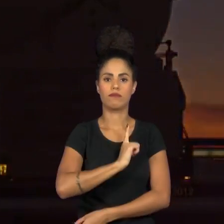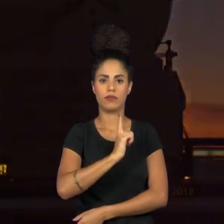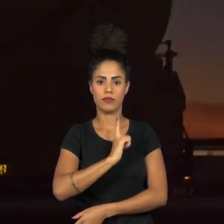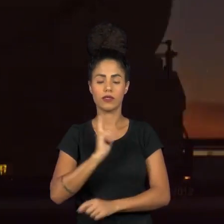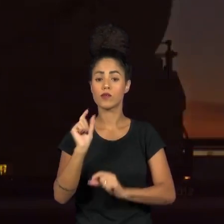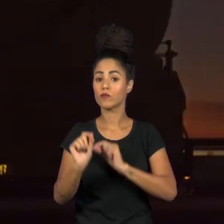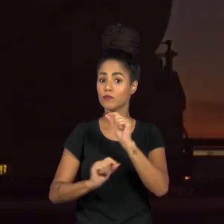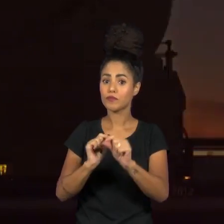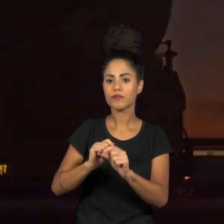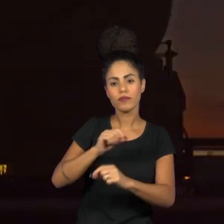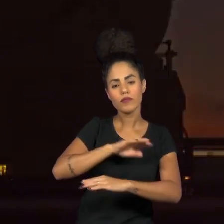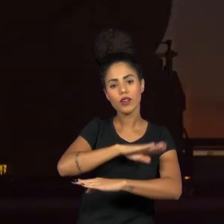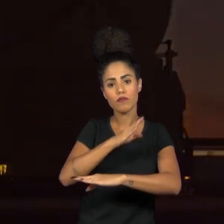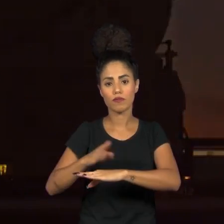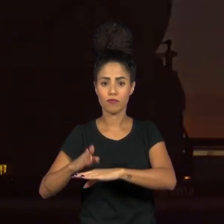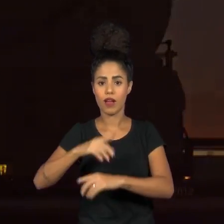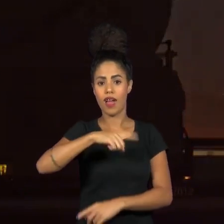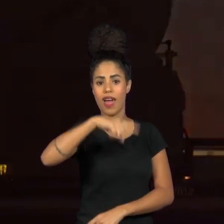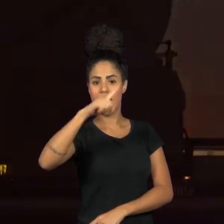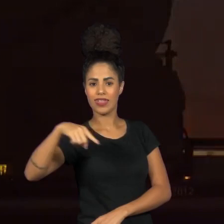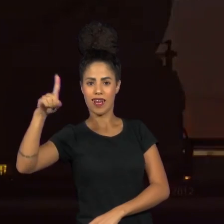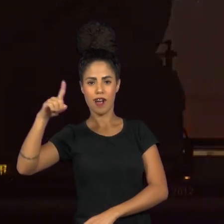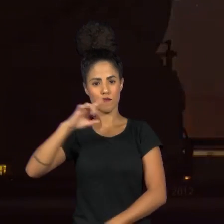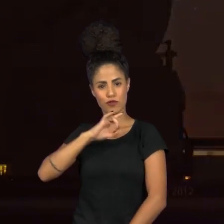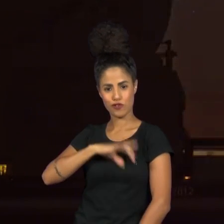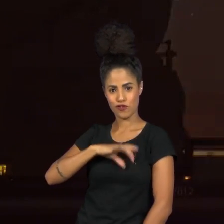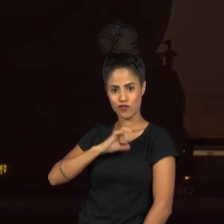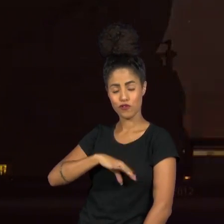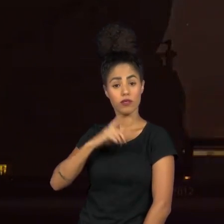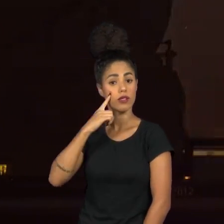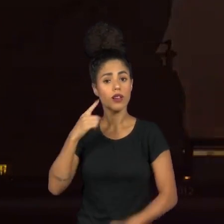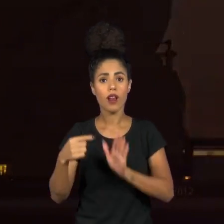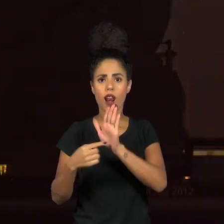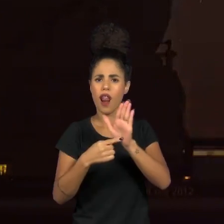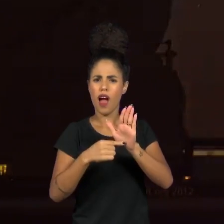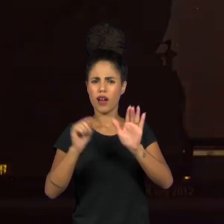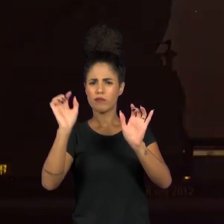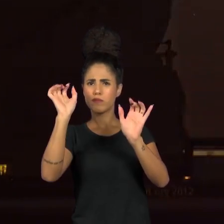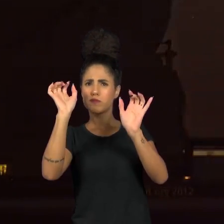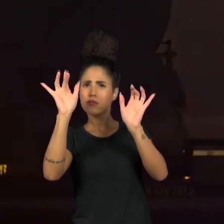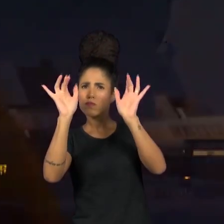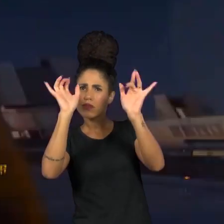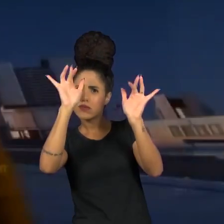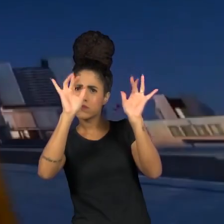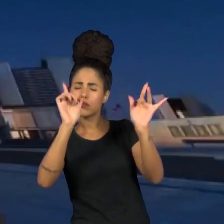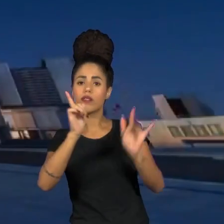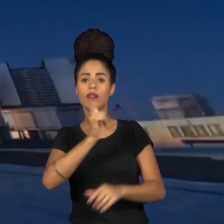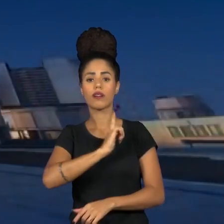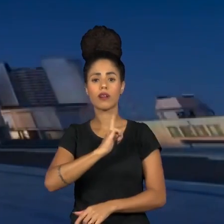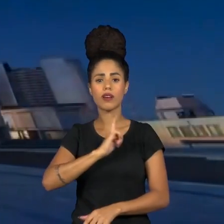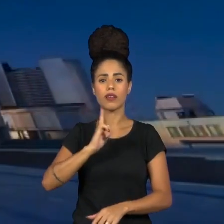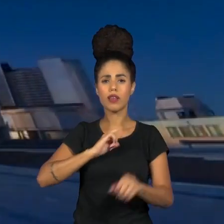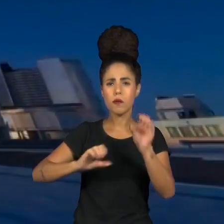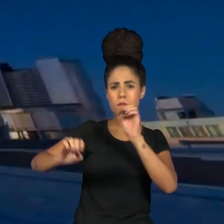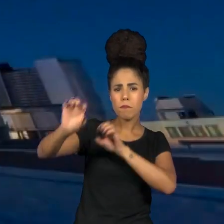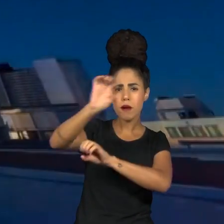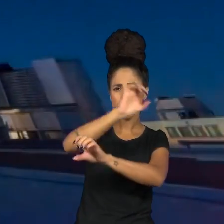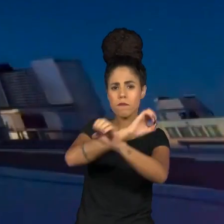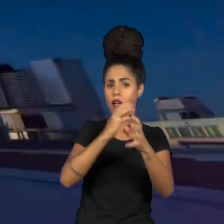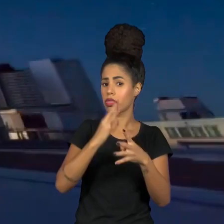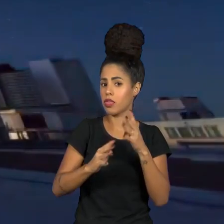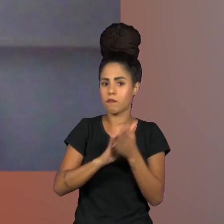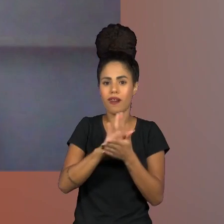instalados é o deserto do Atacama, no Chile. Ali, a poluição luminosa das cidades não atrapalha a